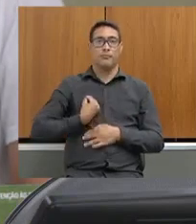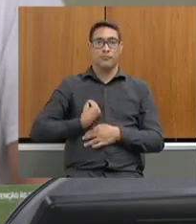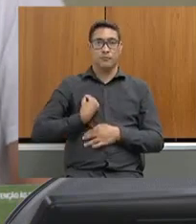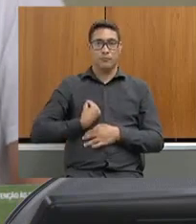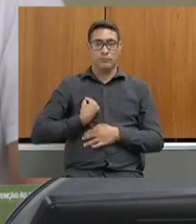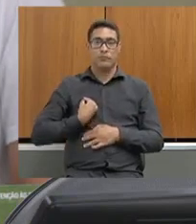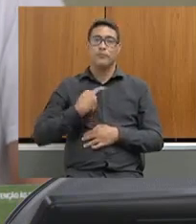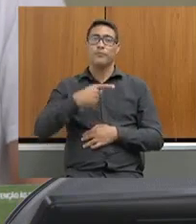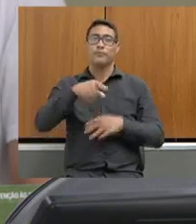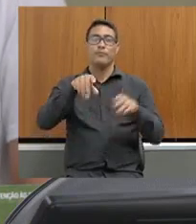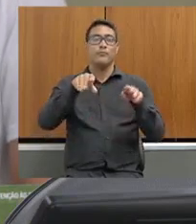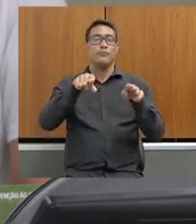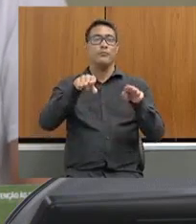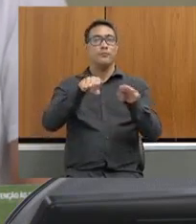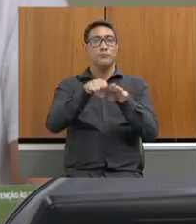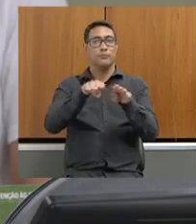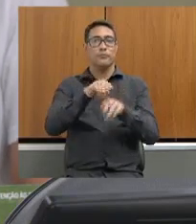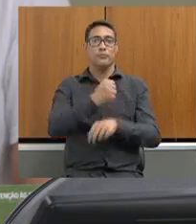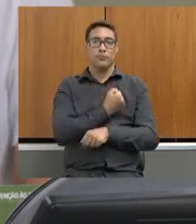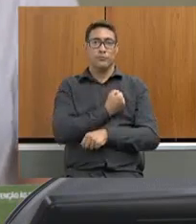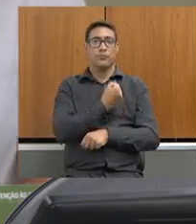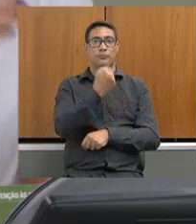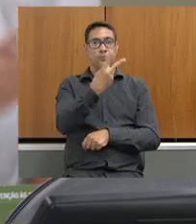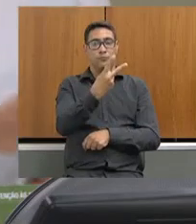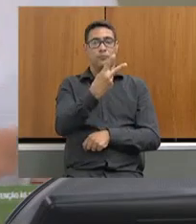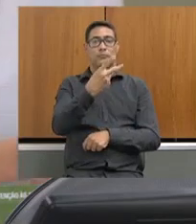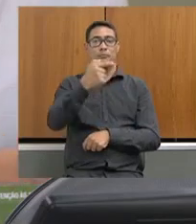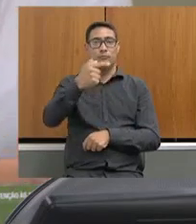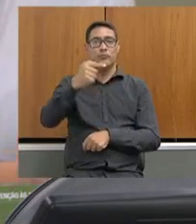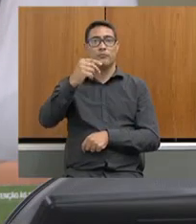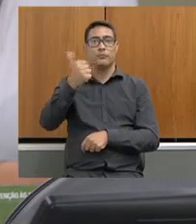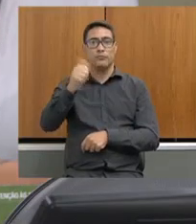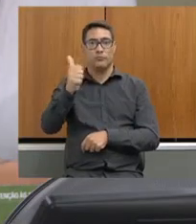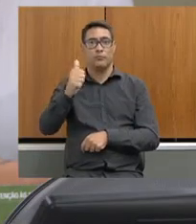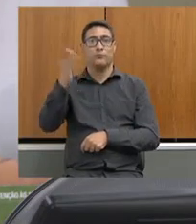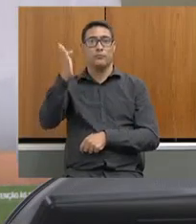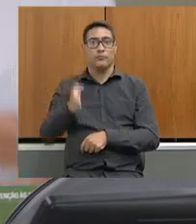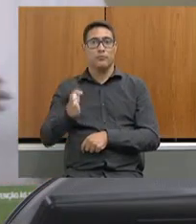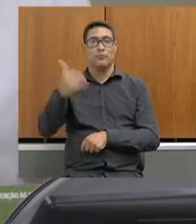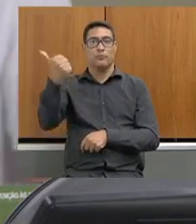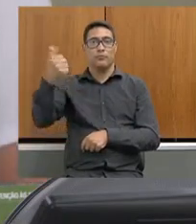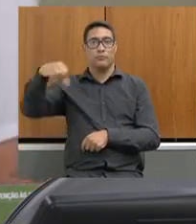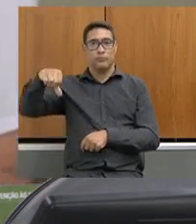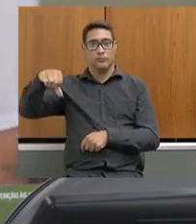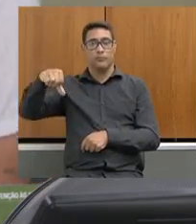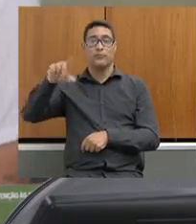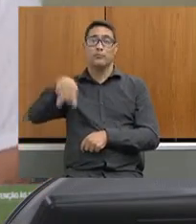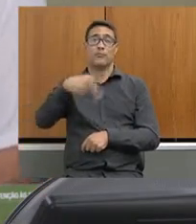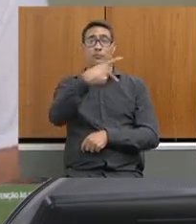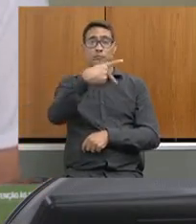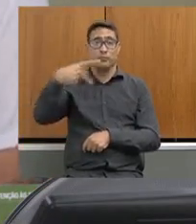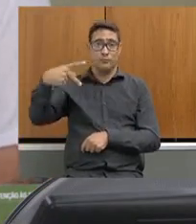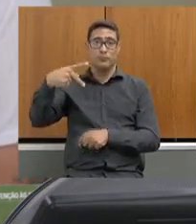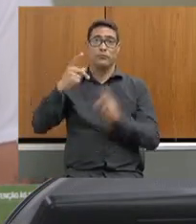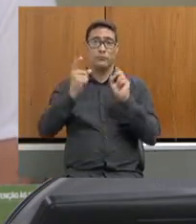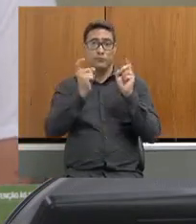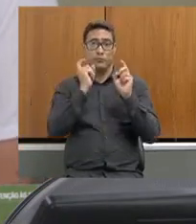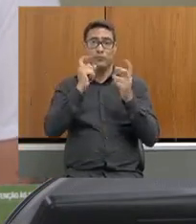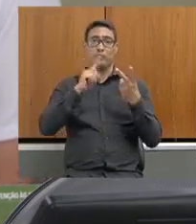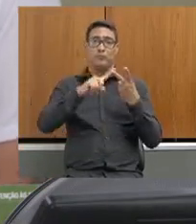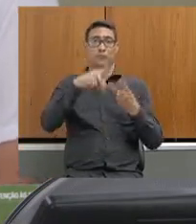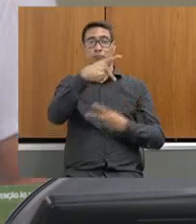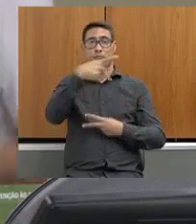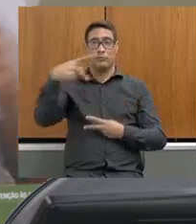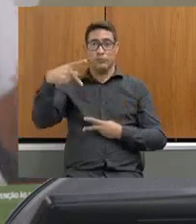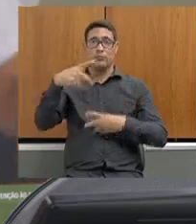deliberação da mesa de número 2711, de 2019, na seguinte ordem. Presidente da reunião, presidente